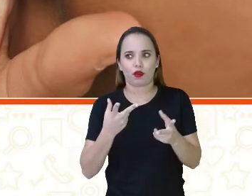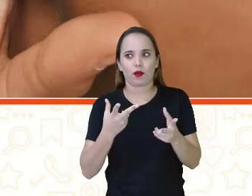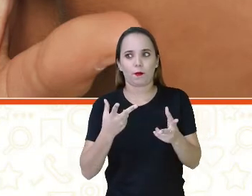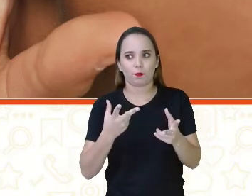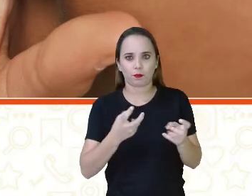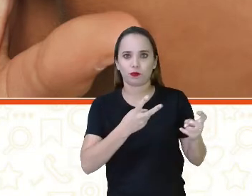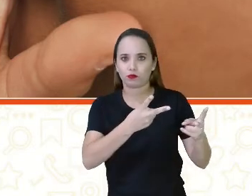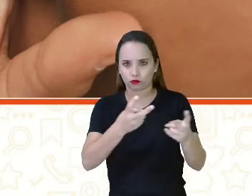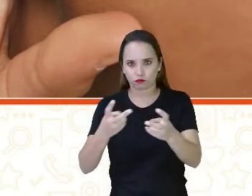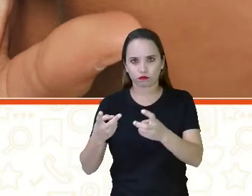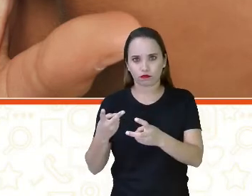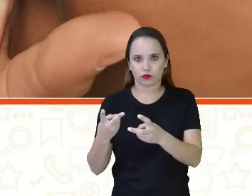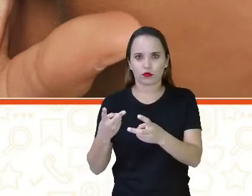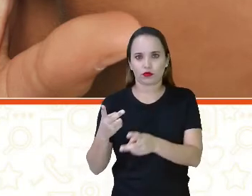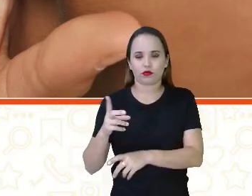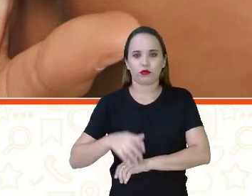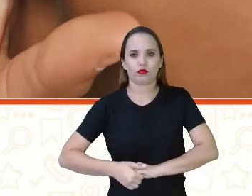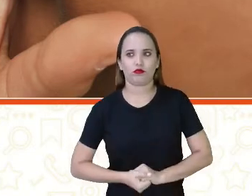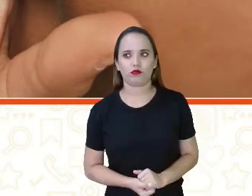detecção,